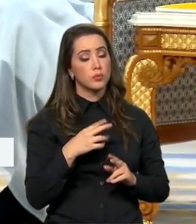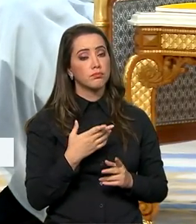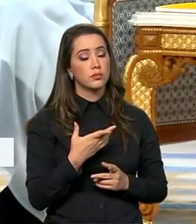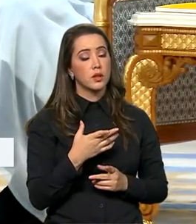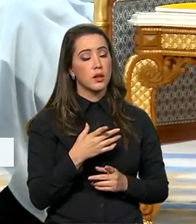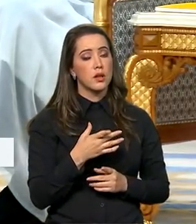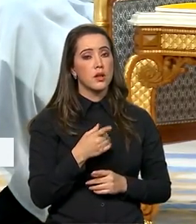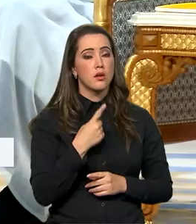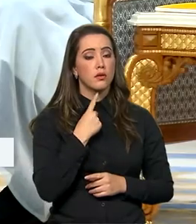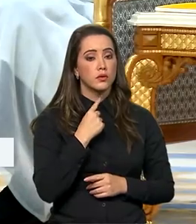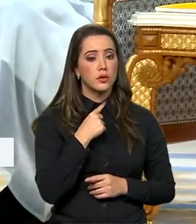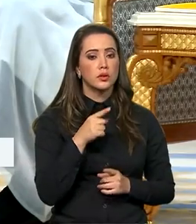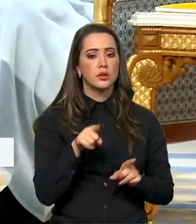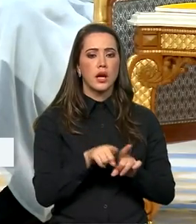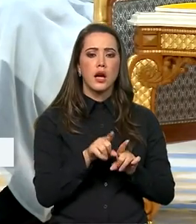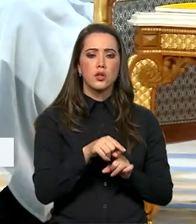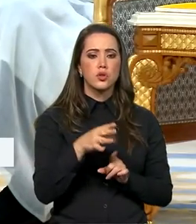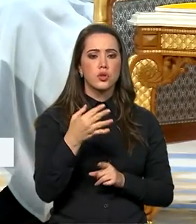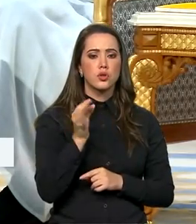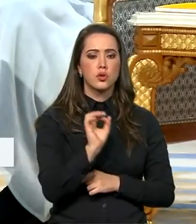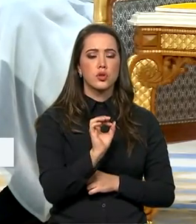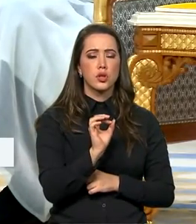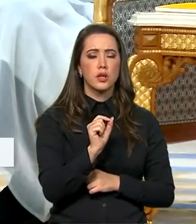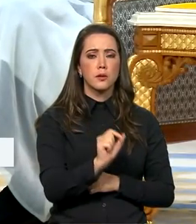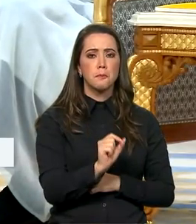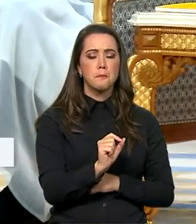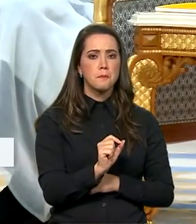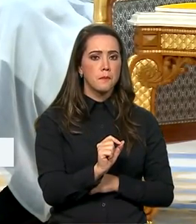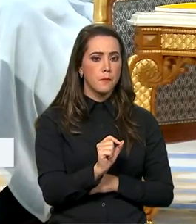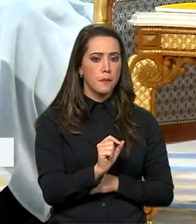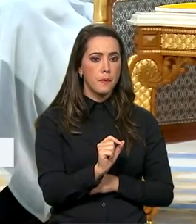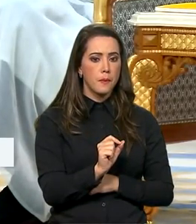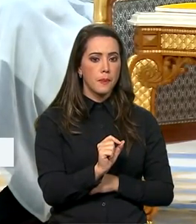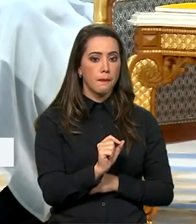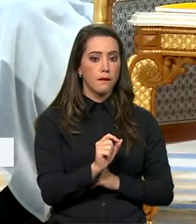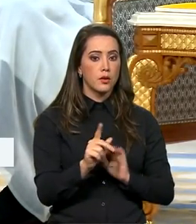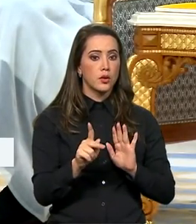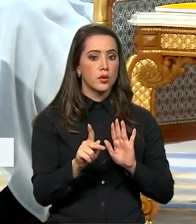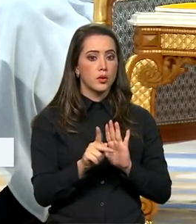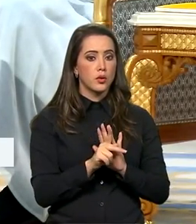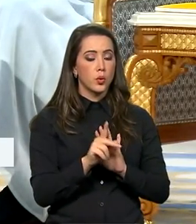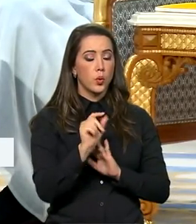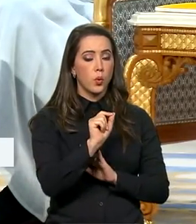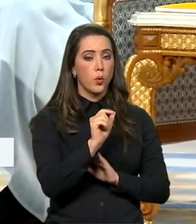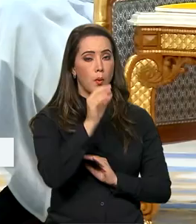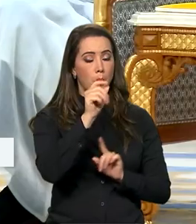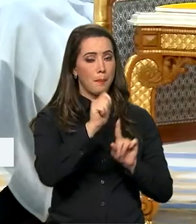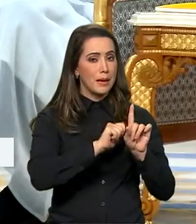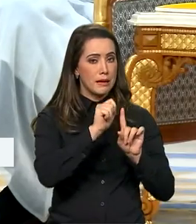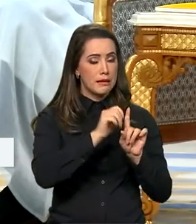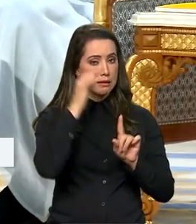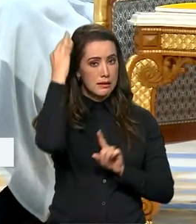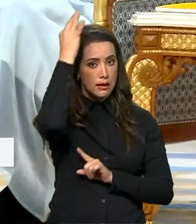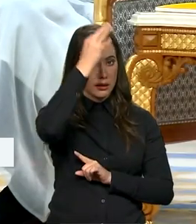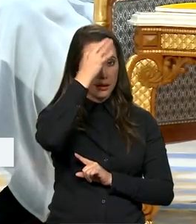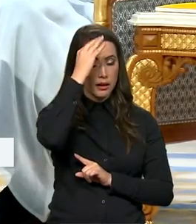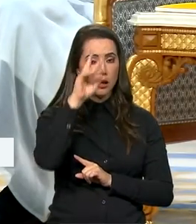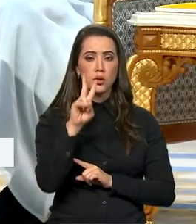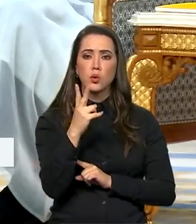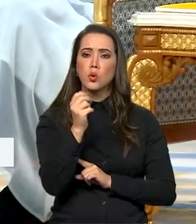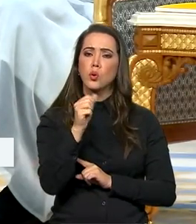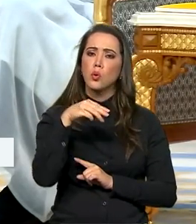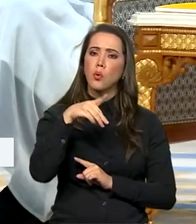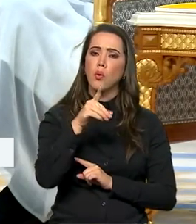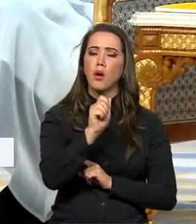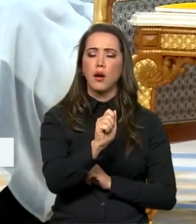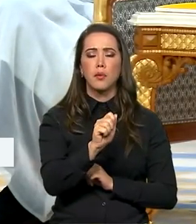que o espírito de congraçamento que caracteriza o mês sagrado do Ramadã se estenda